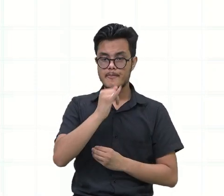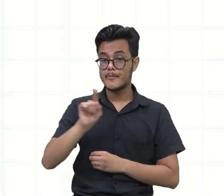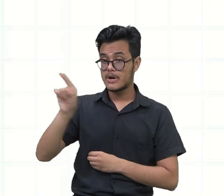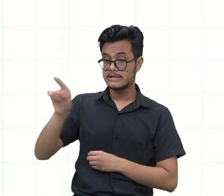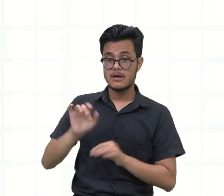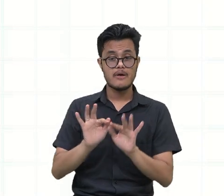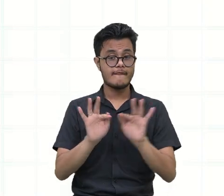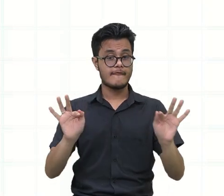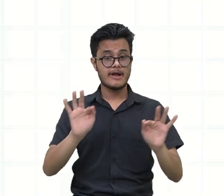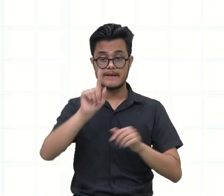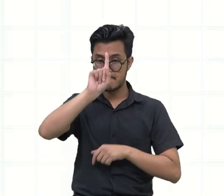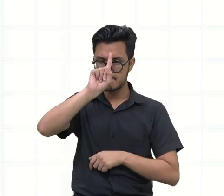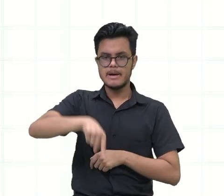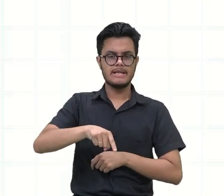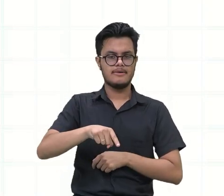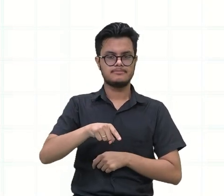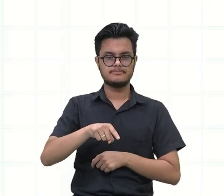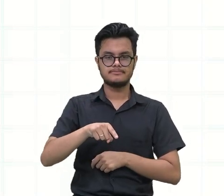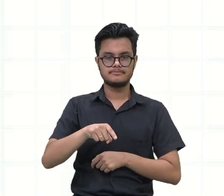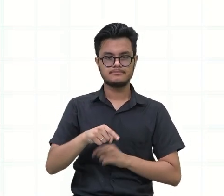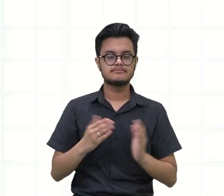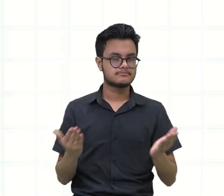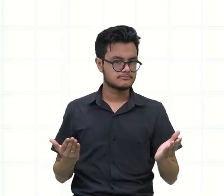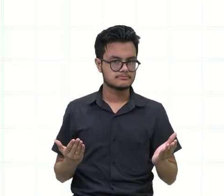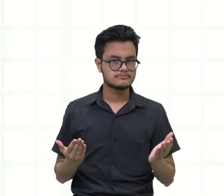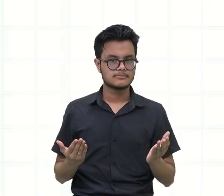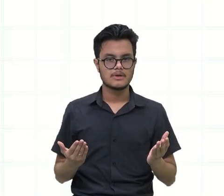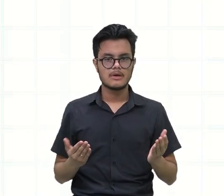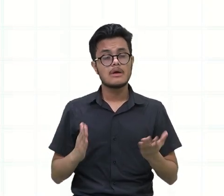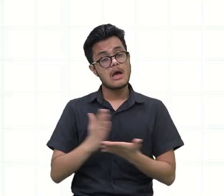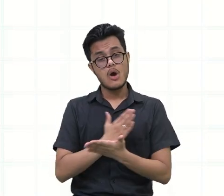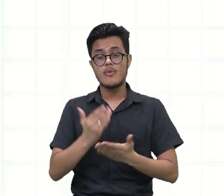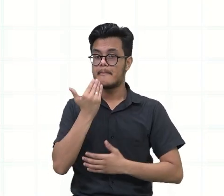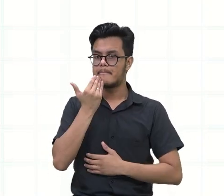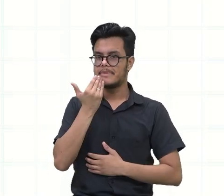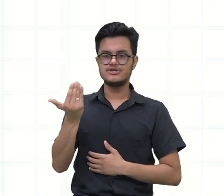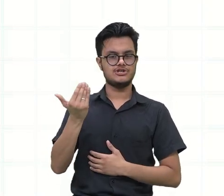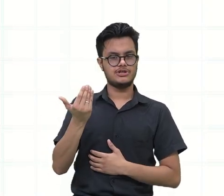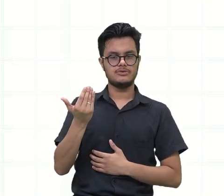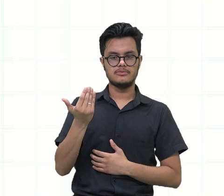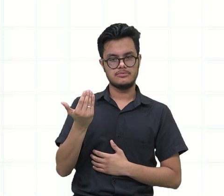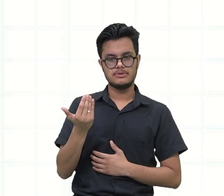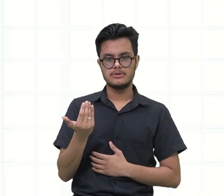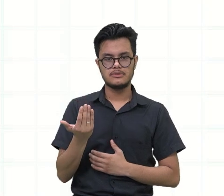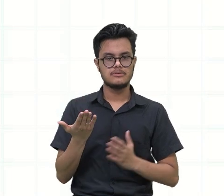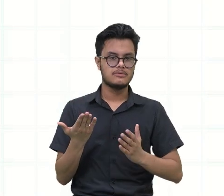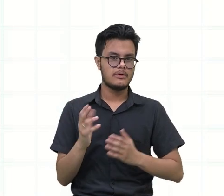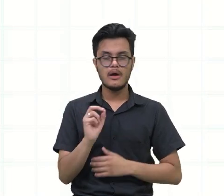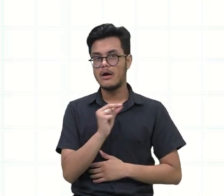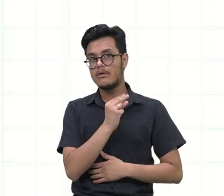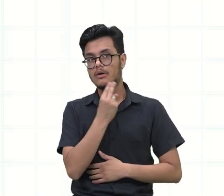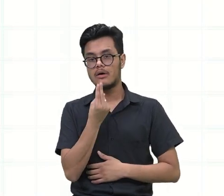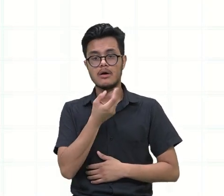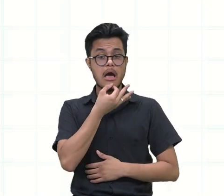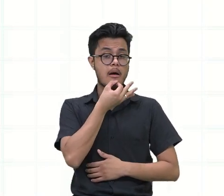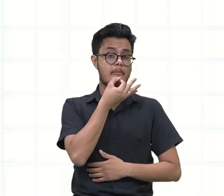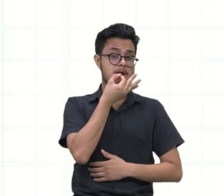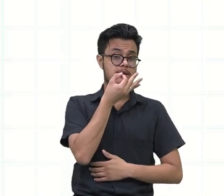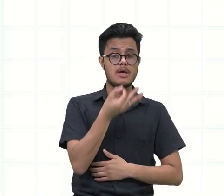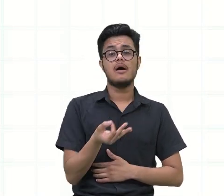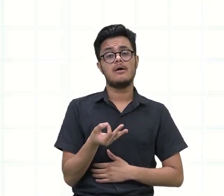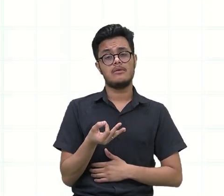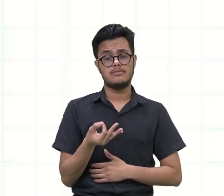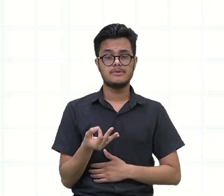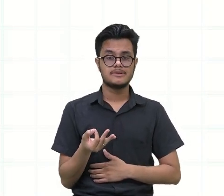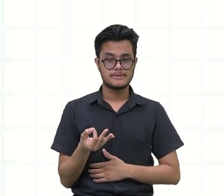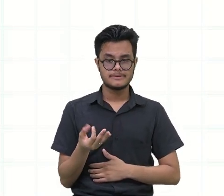ordem. Ela pode expressar uma ordem, um pedido, fazer uma sugestão, né, por meio